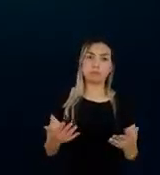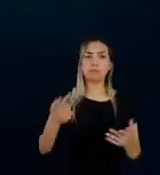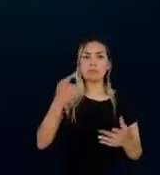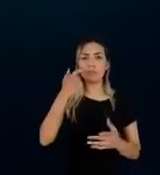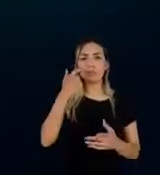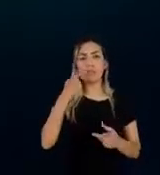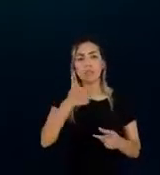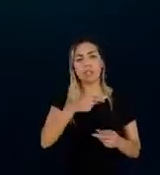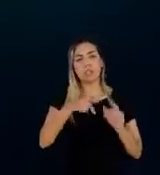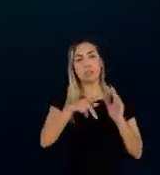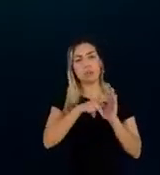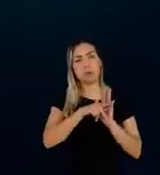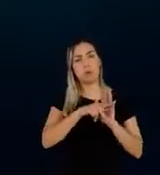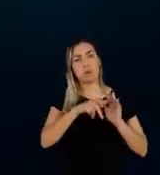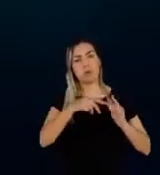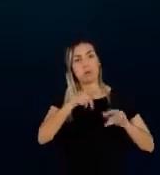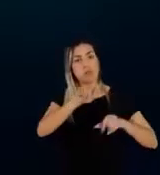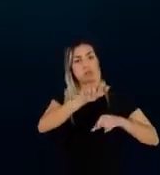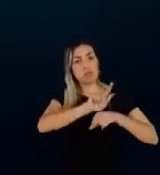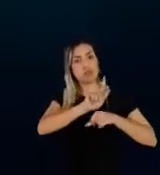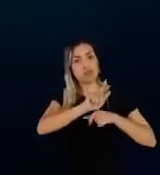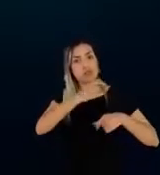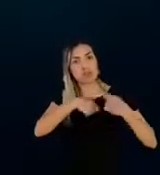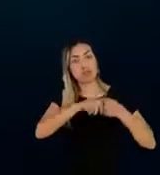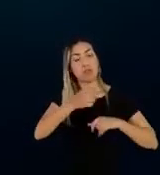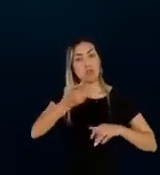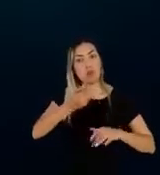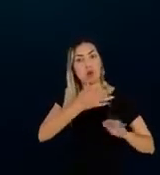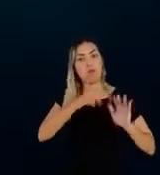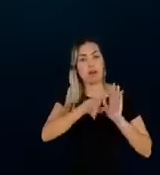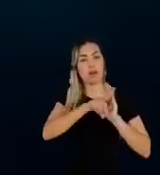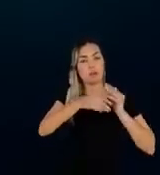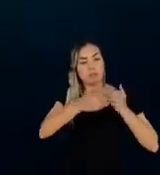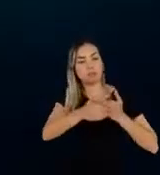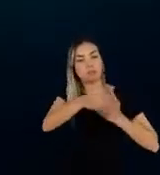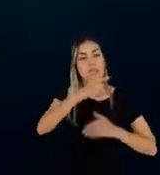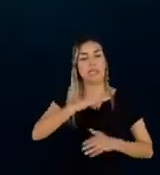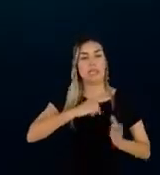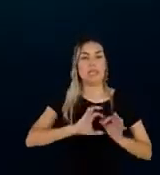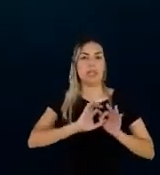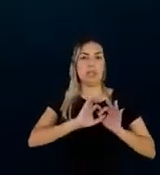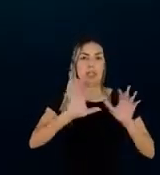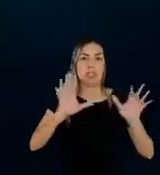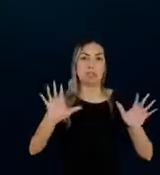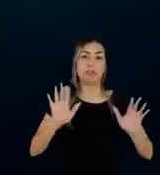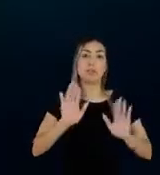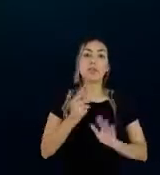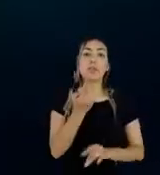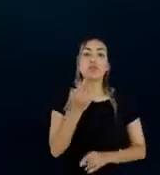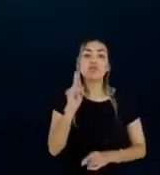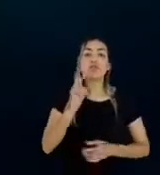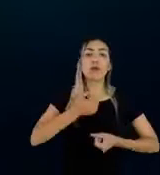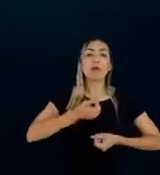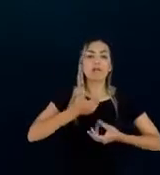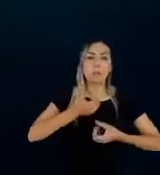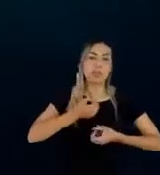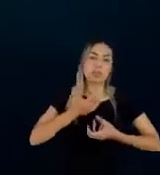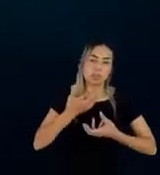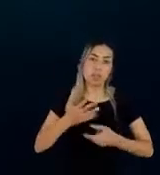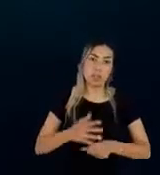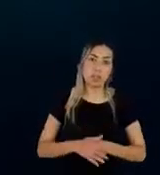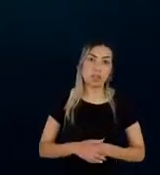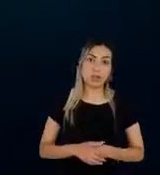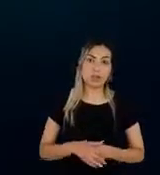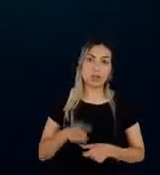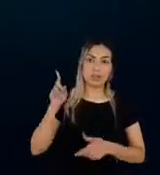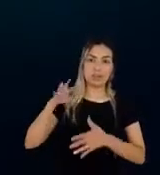que vai valer a nova regulamentação. Uma última informação, como a diretora